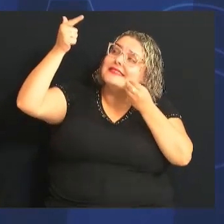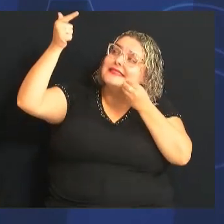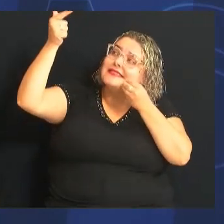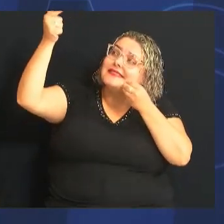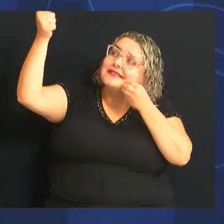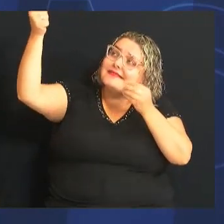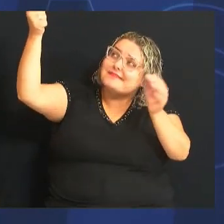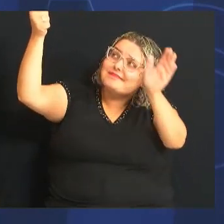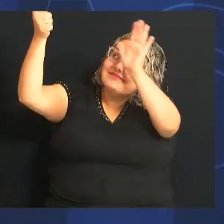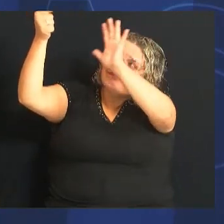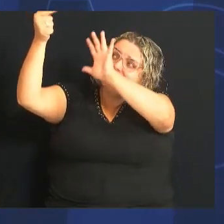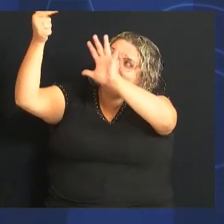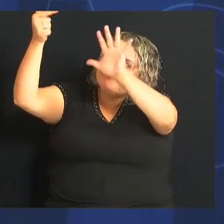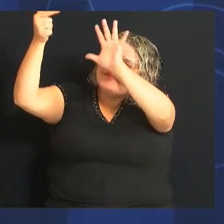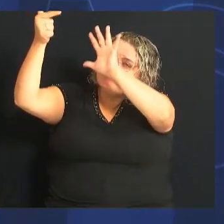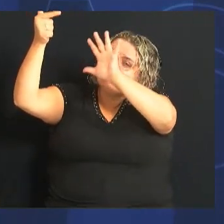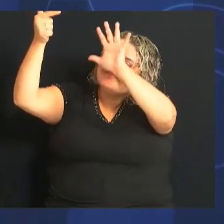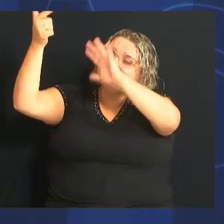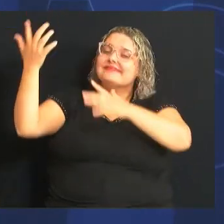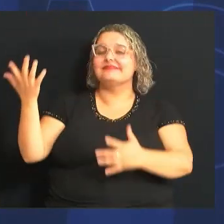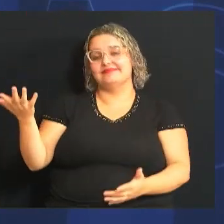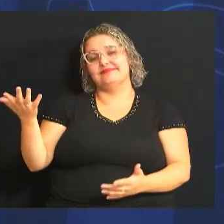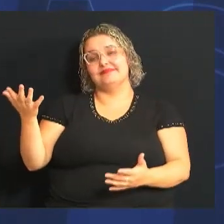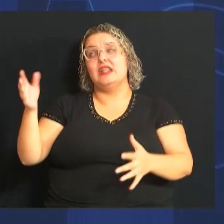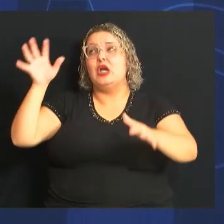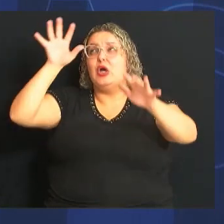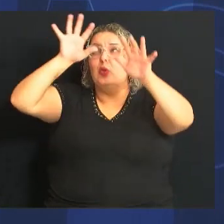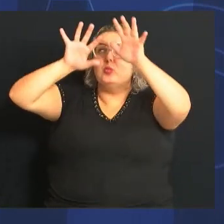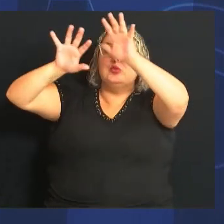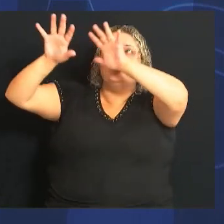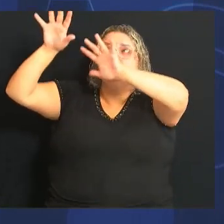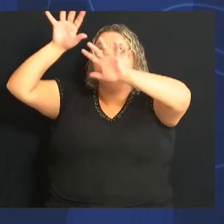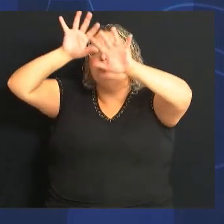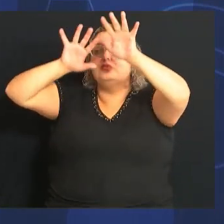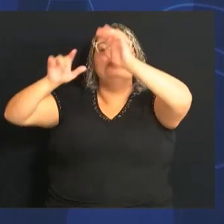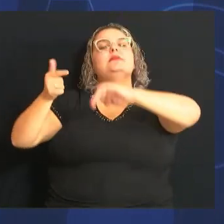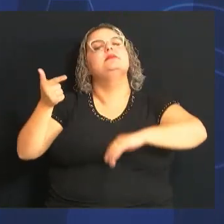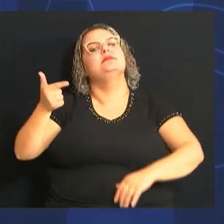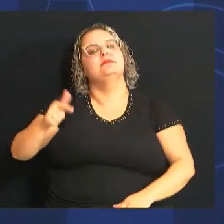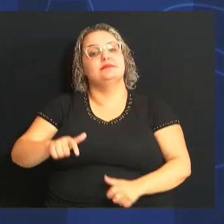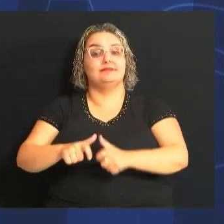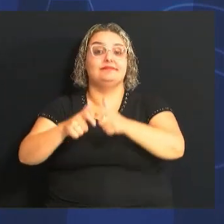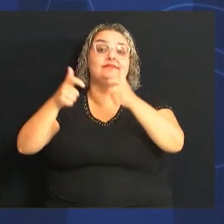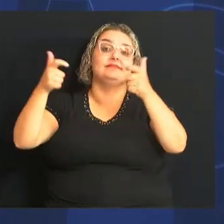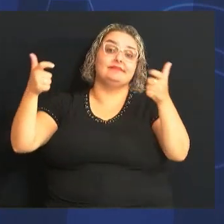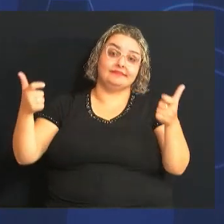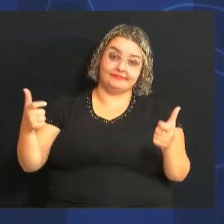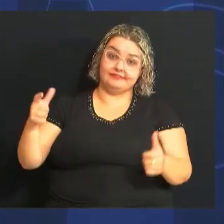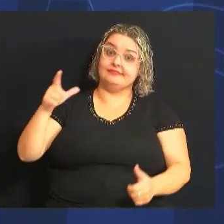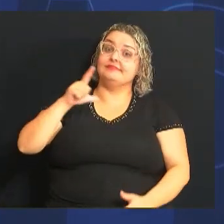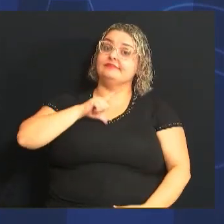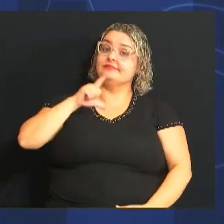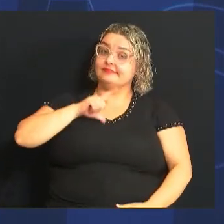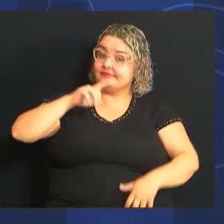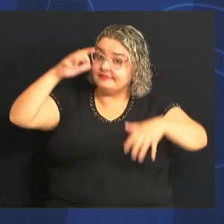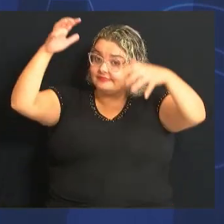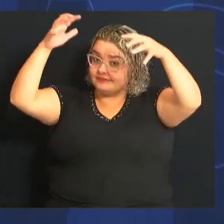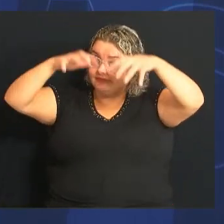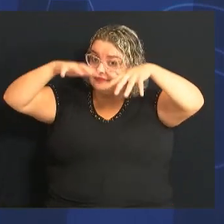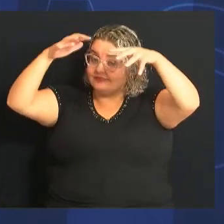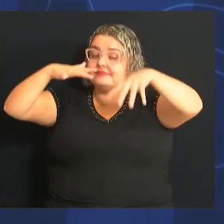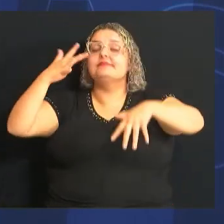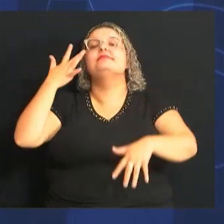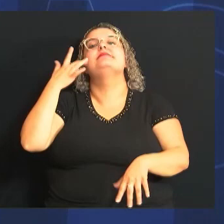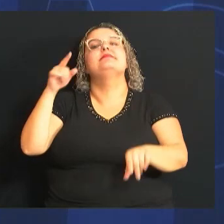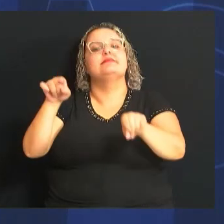forma bem tímida, mas a nebulosidade ela continua em alta e tem previsão de chuva para amanhã, para